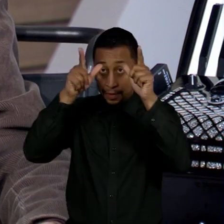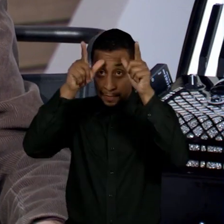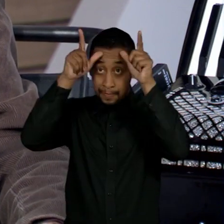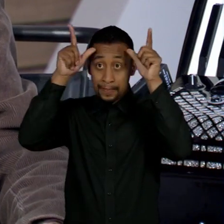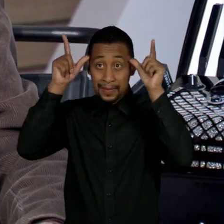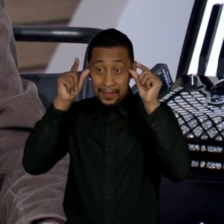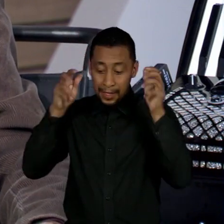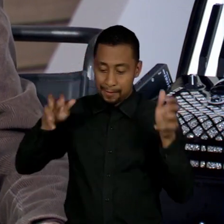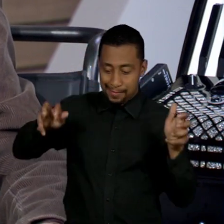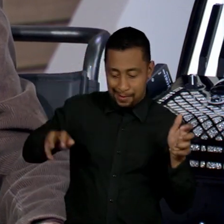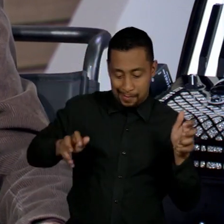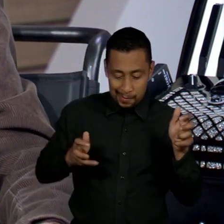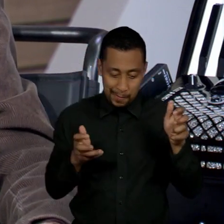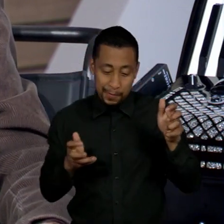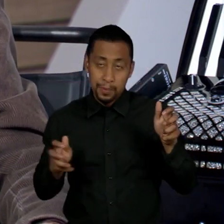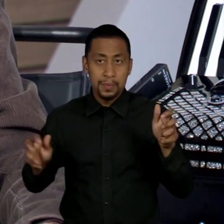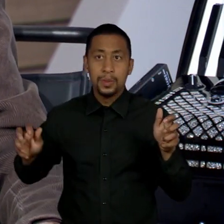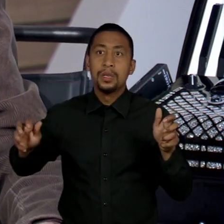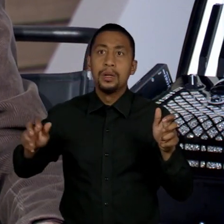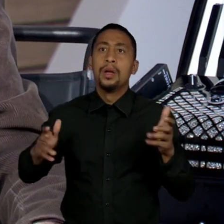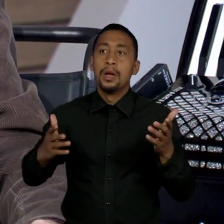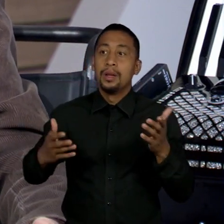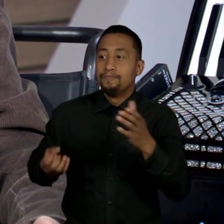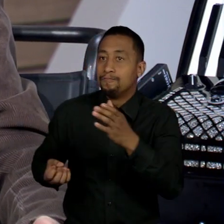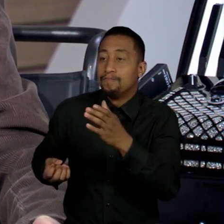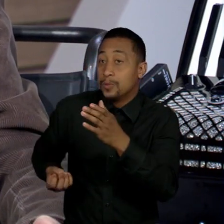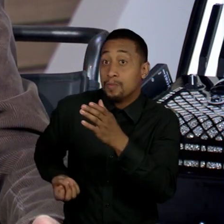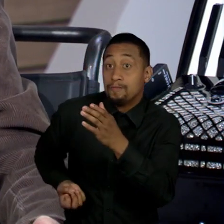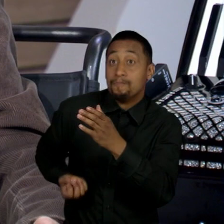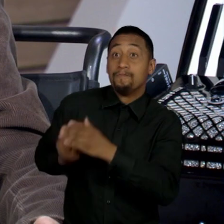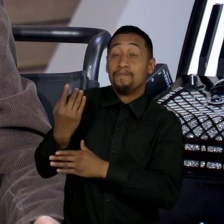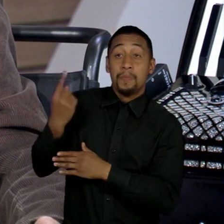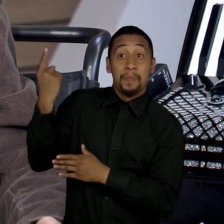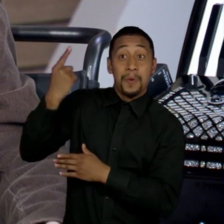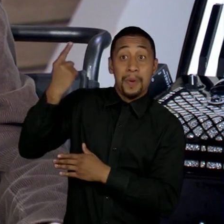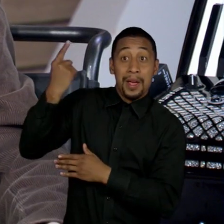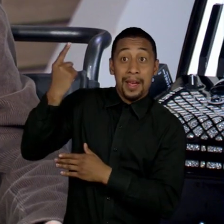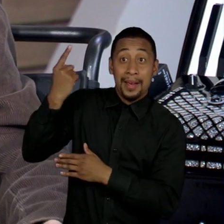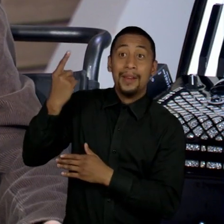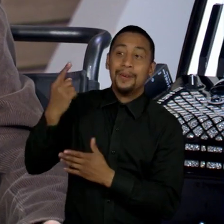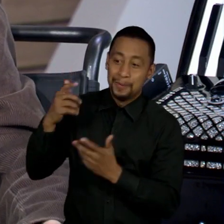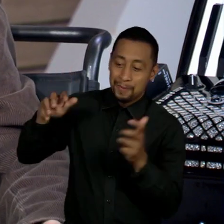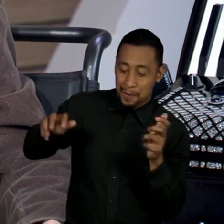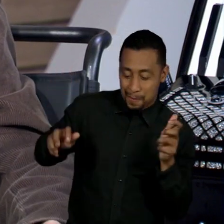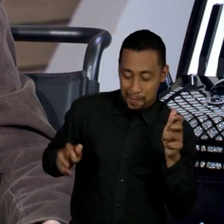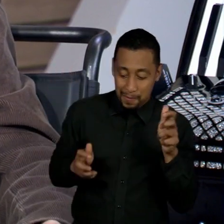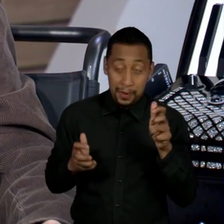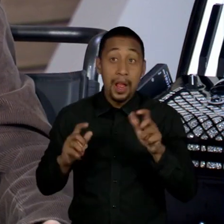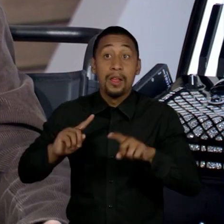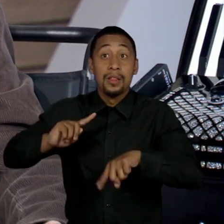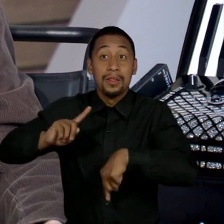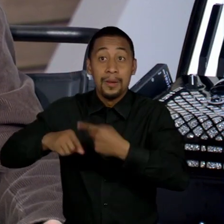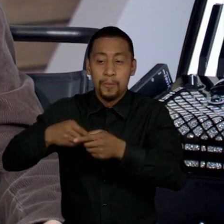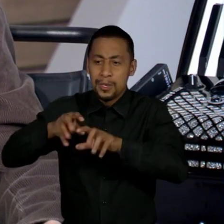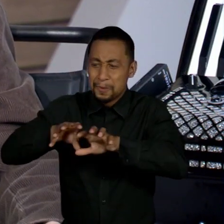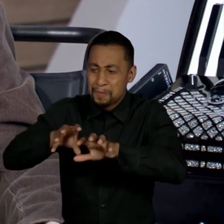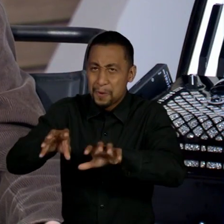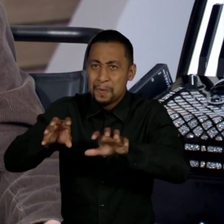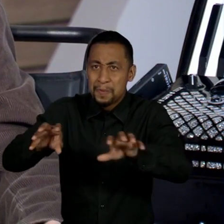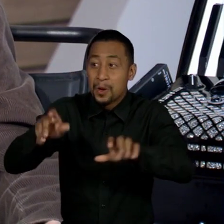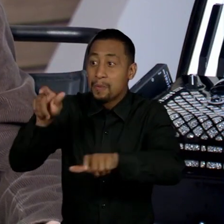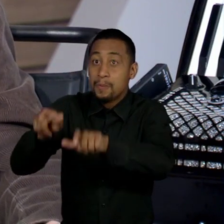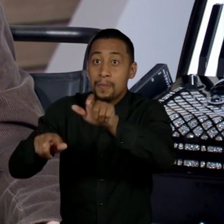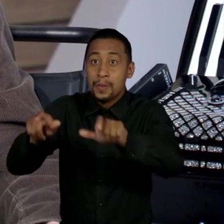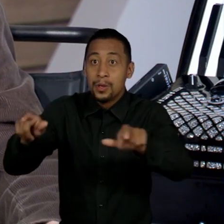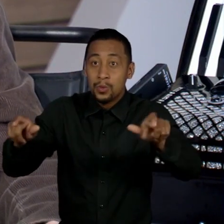muitos forrozeiros e artistas, né? Veio muita gente, e ele sempre traduziu o Nordeste, mas